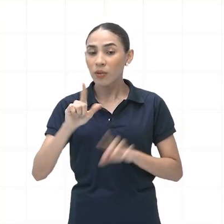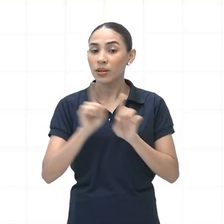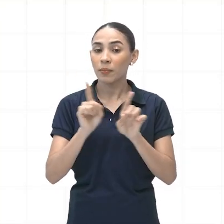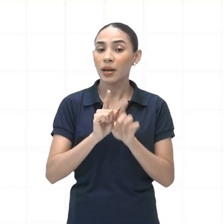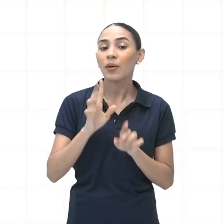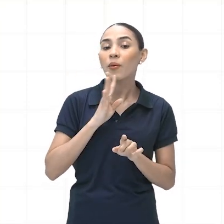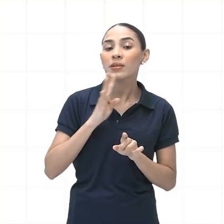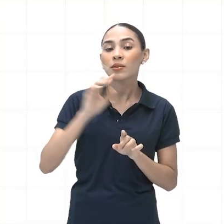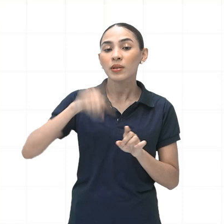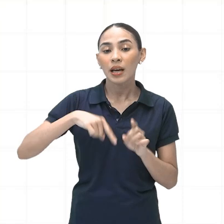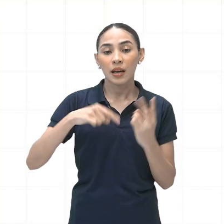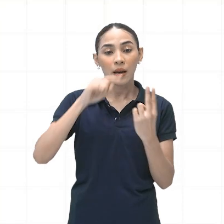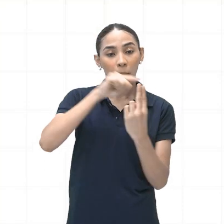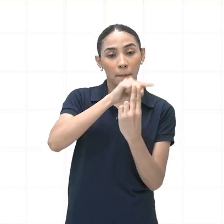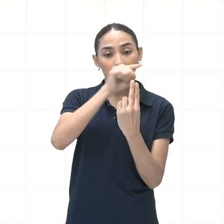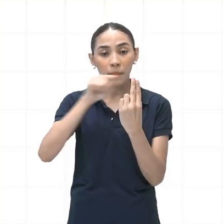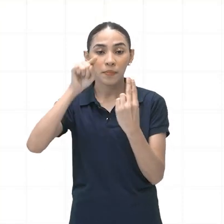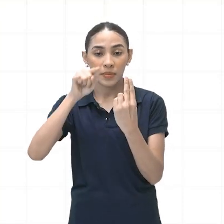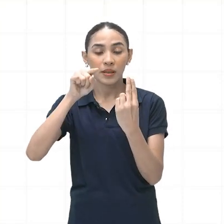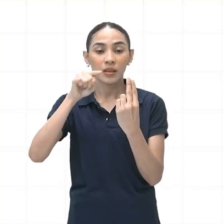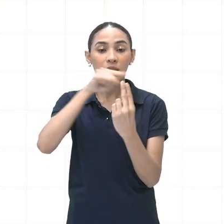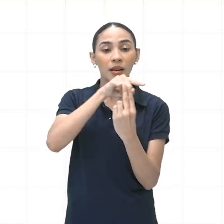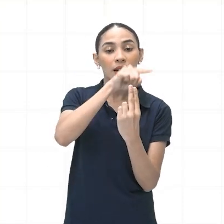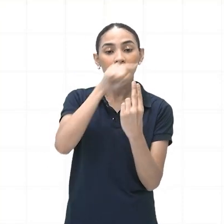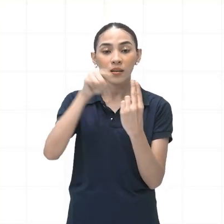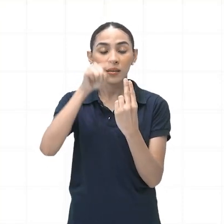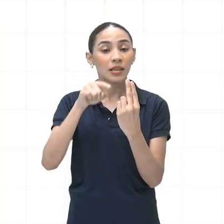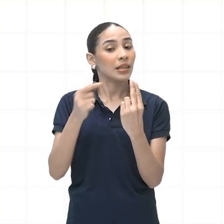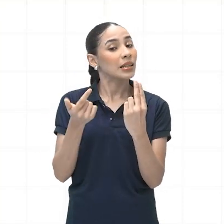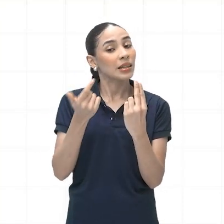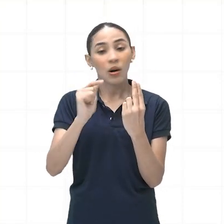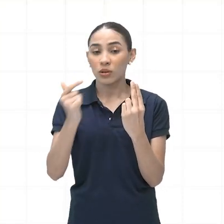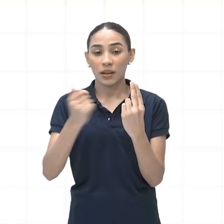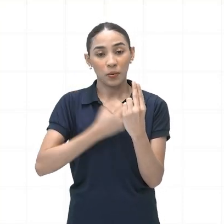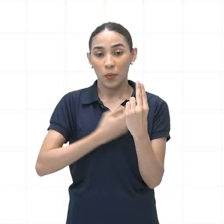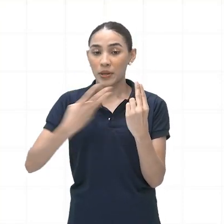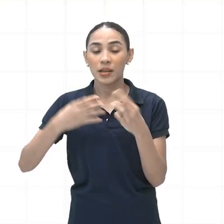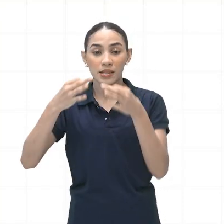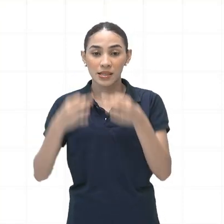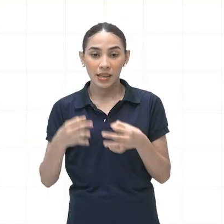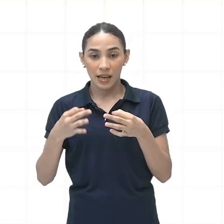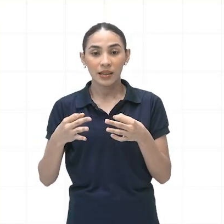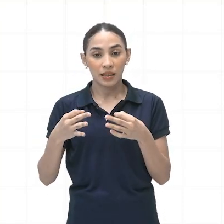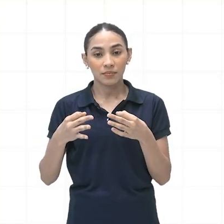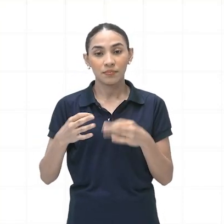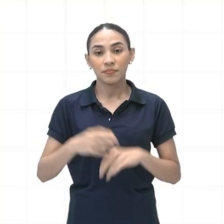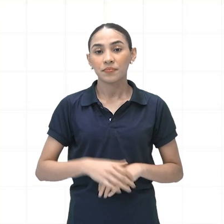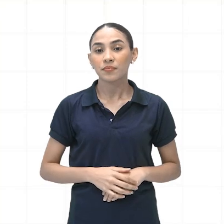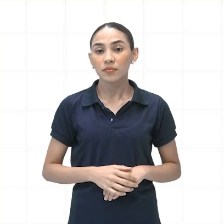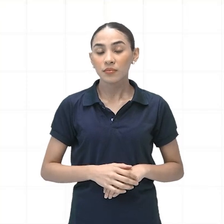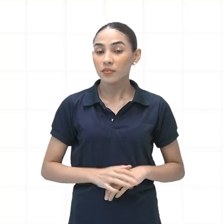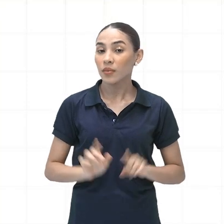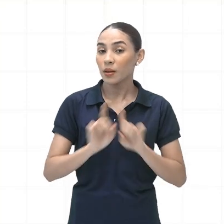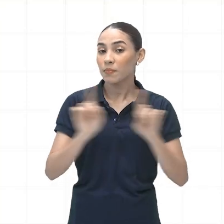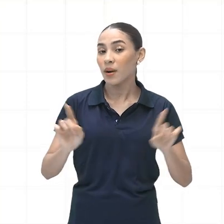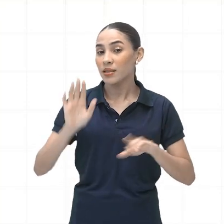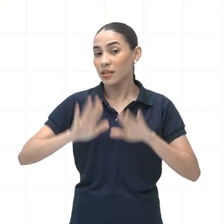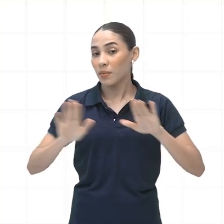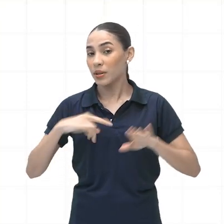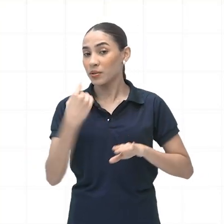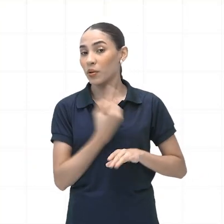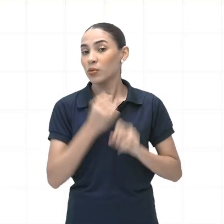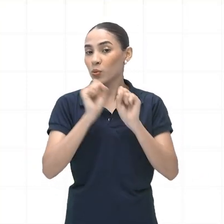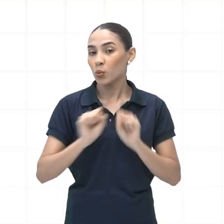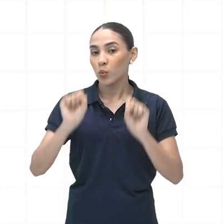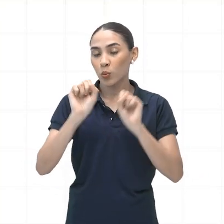é o famoso π. Nós sabemos que o π ele não tem quantidade certa de casas decimais, mas geralmente a gente